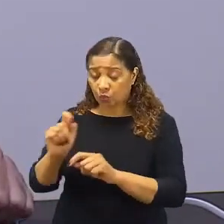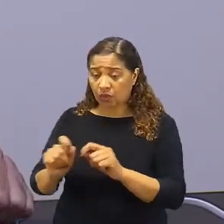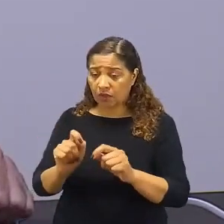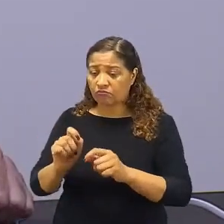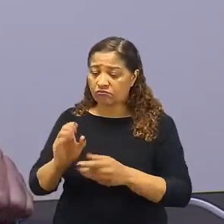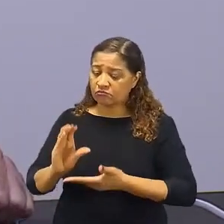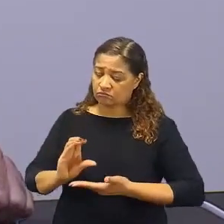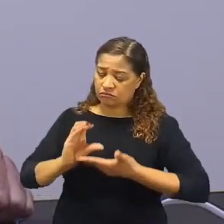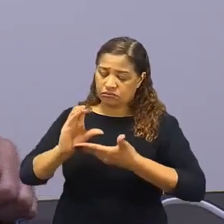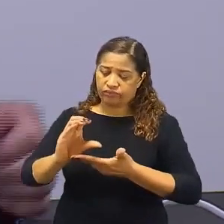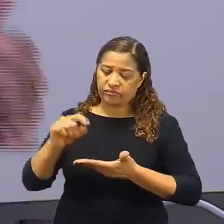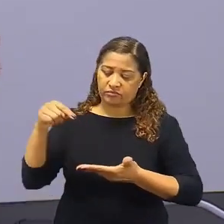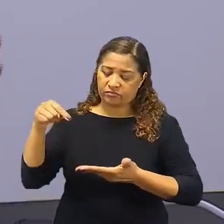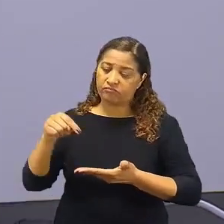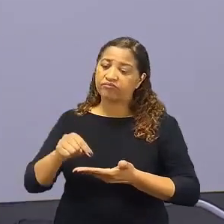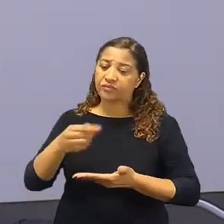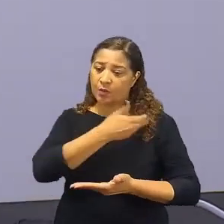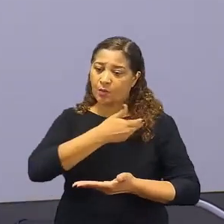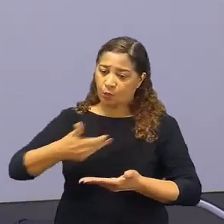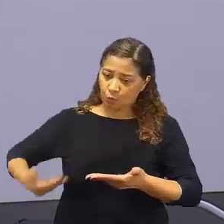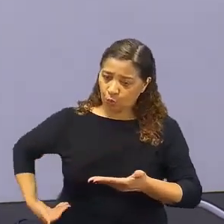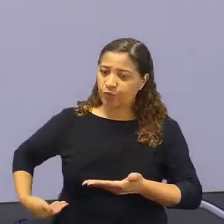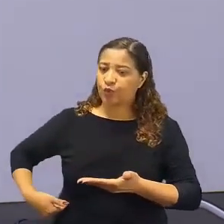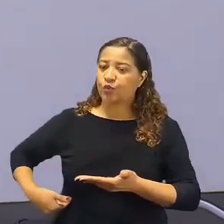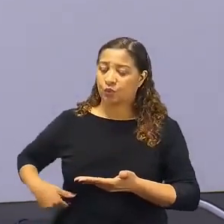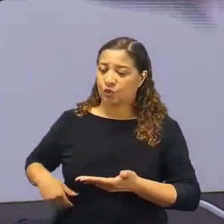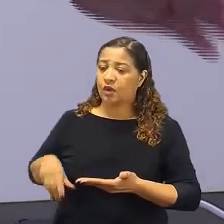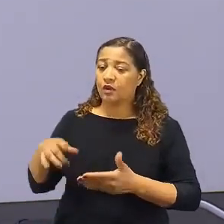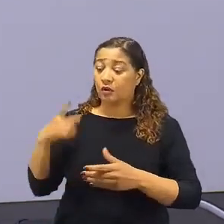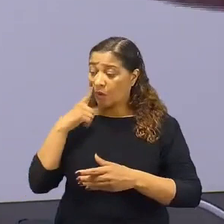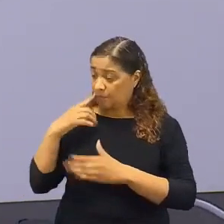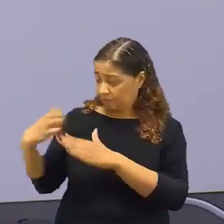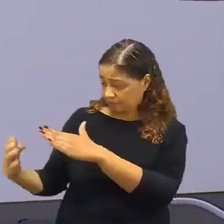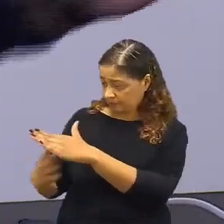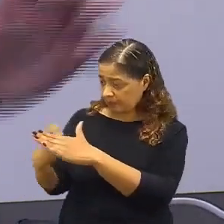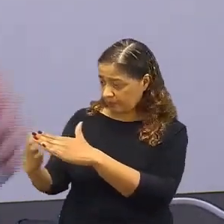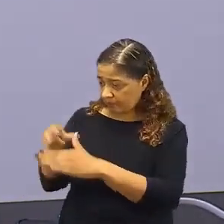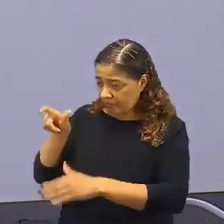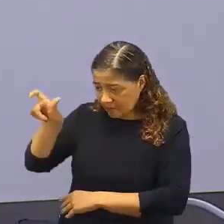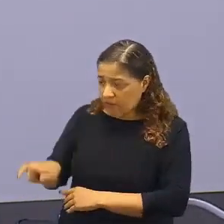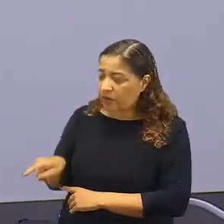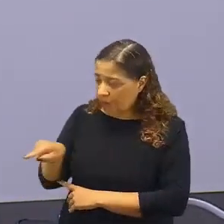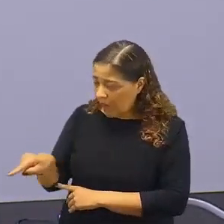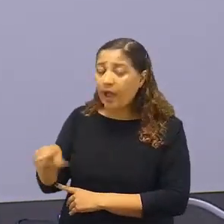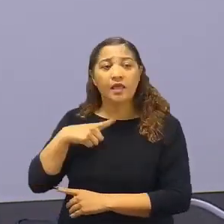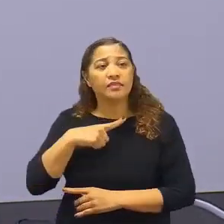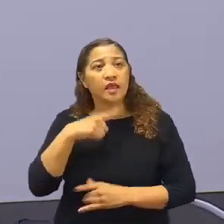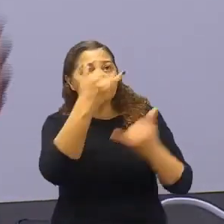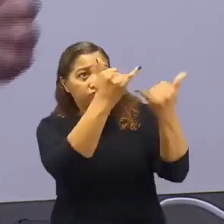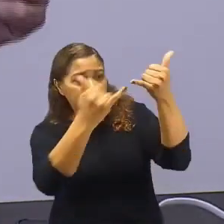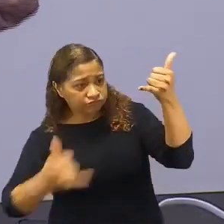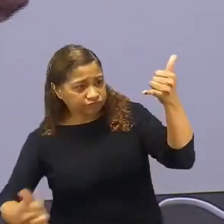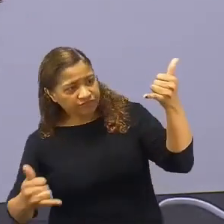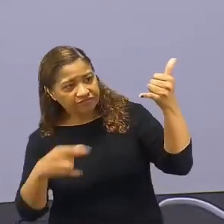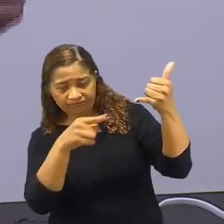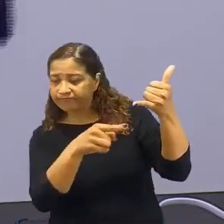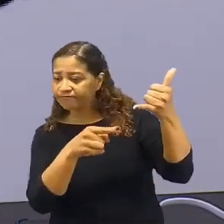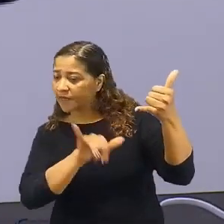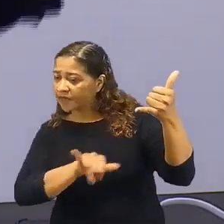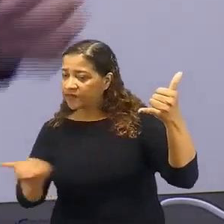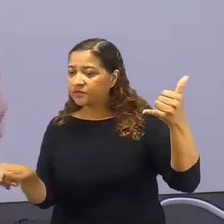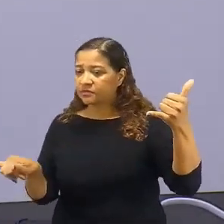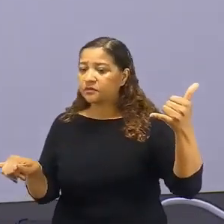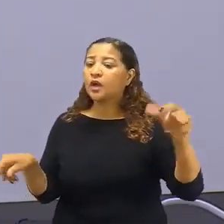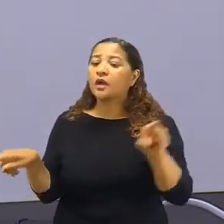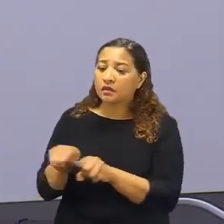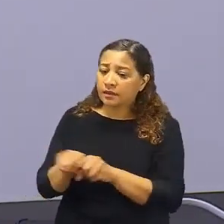público por parte da Celesc. Opa, empresa tal, vai lá na rua tal, local tal, que tem um cabo solto. A última